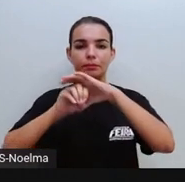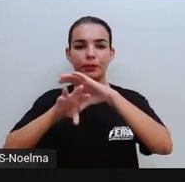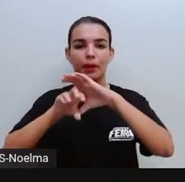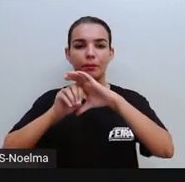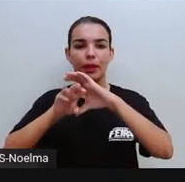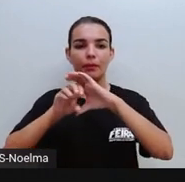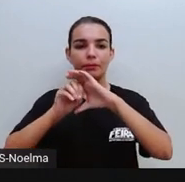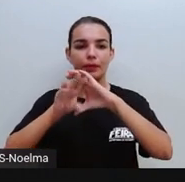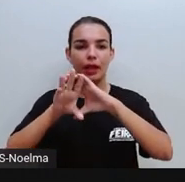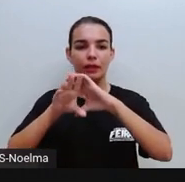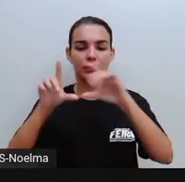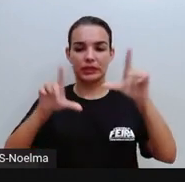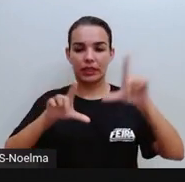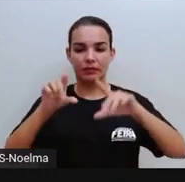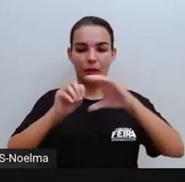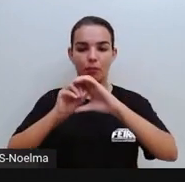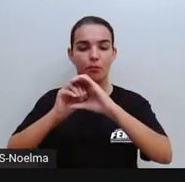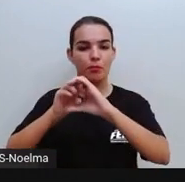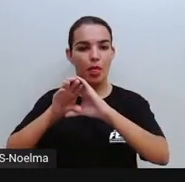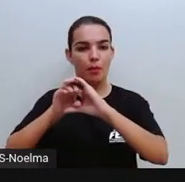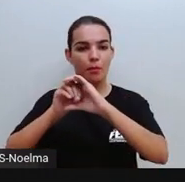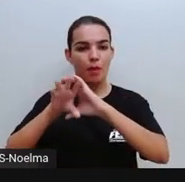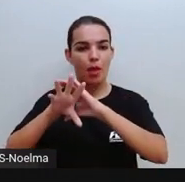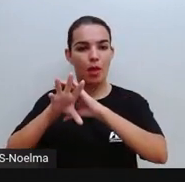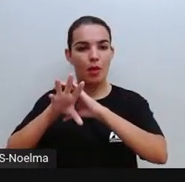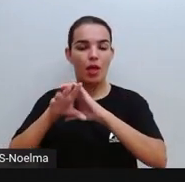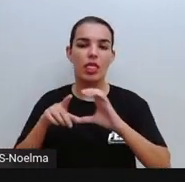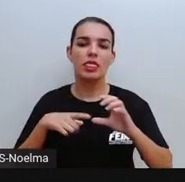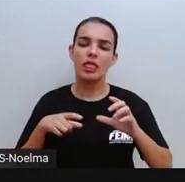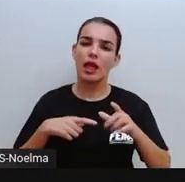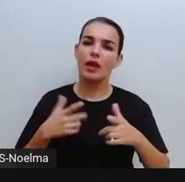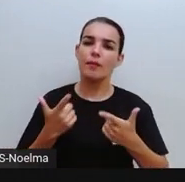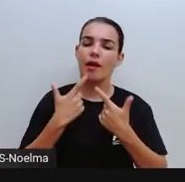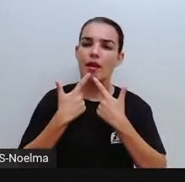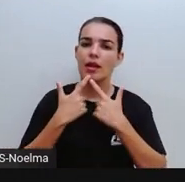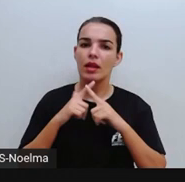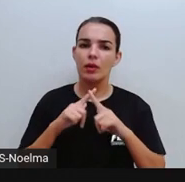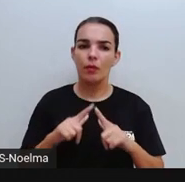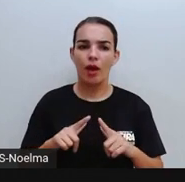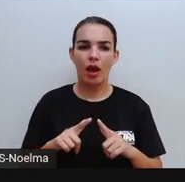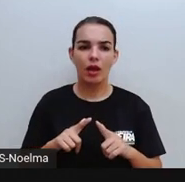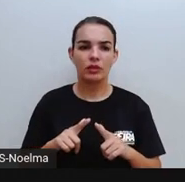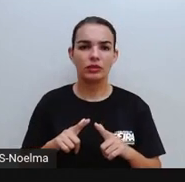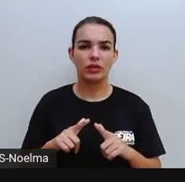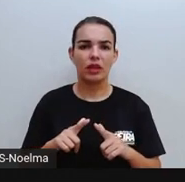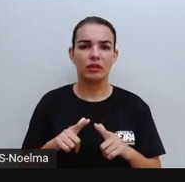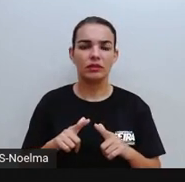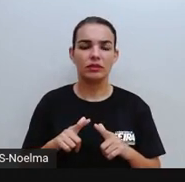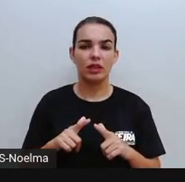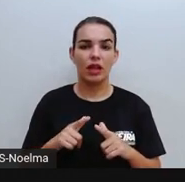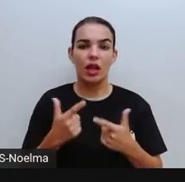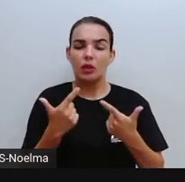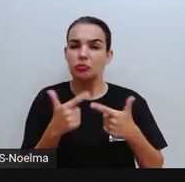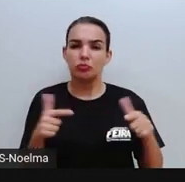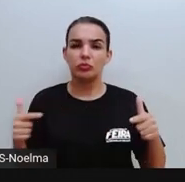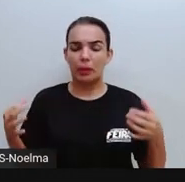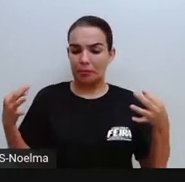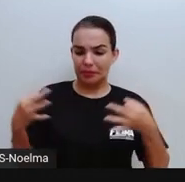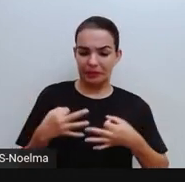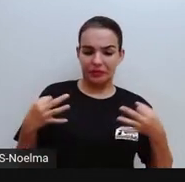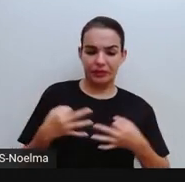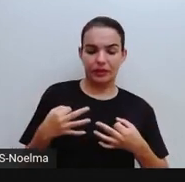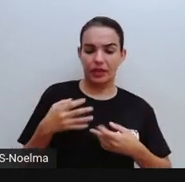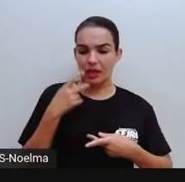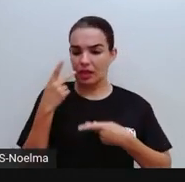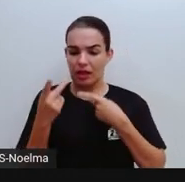linguagem até mais informal onde os jornalistas né é utilizam aí até